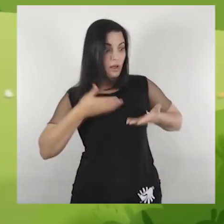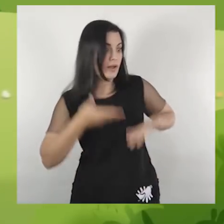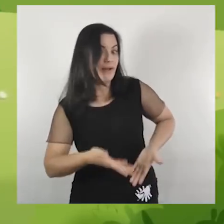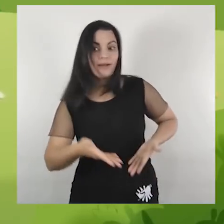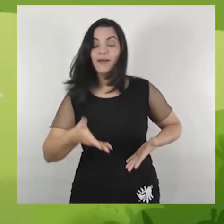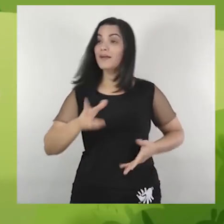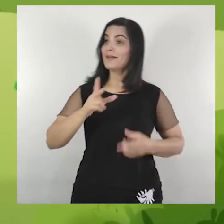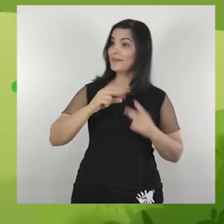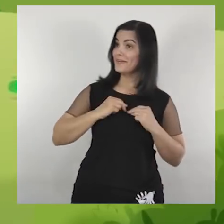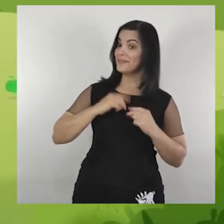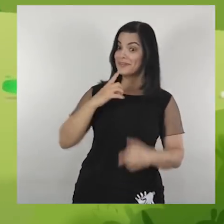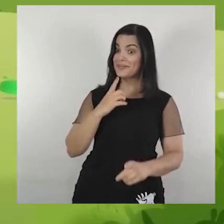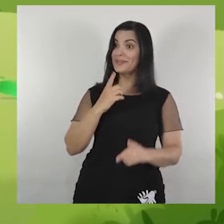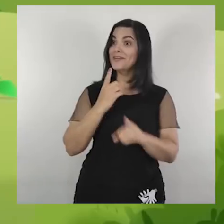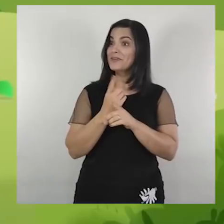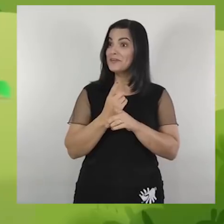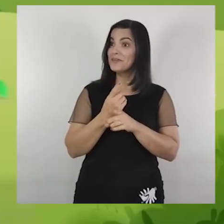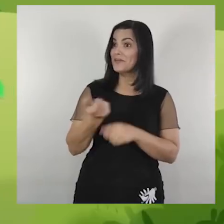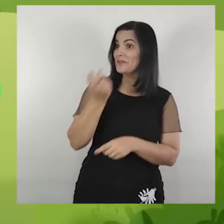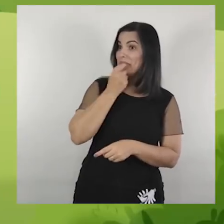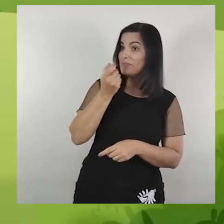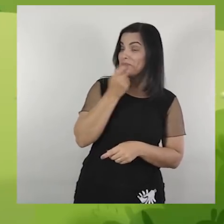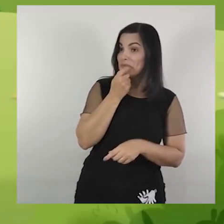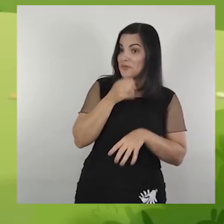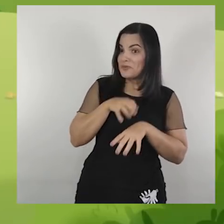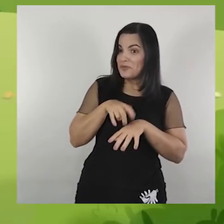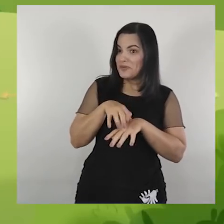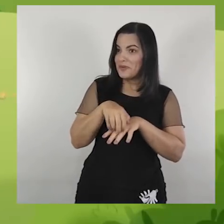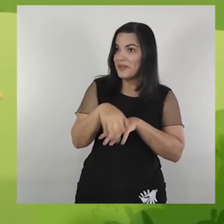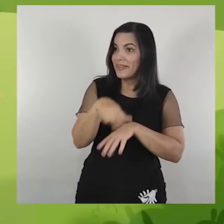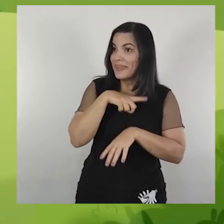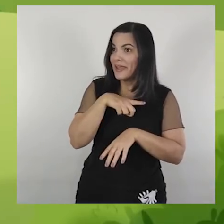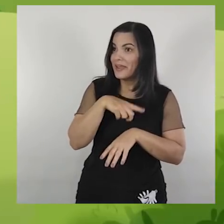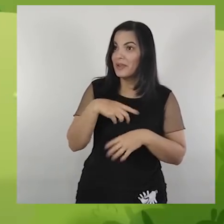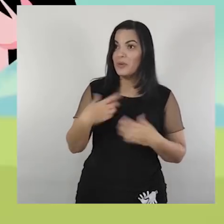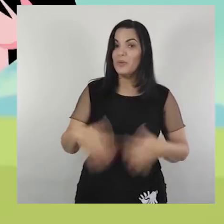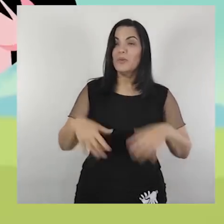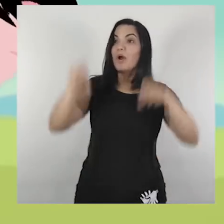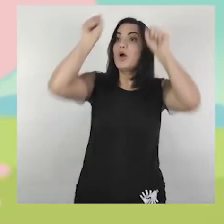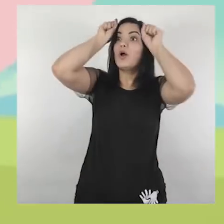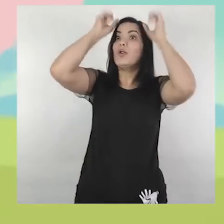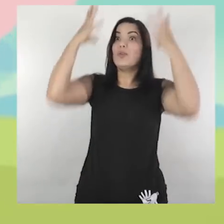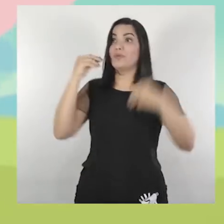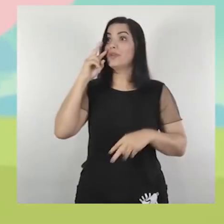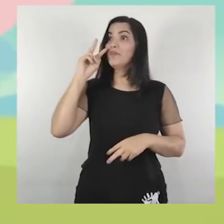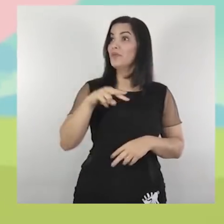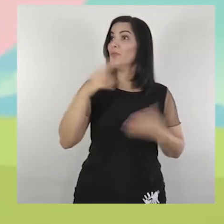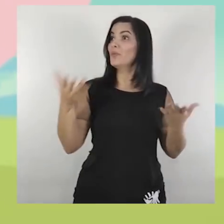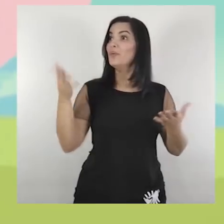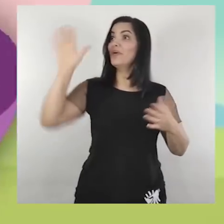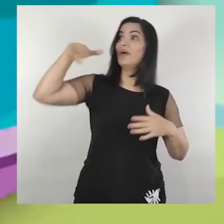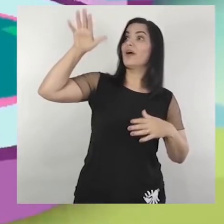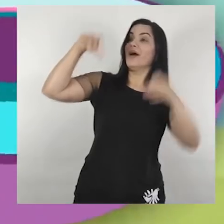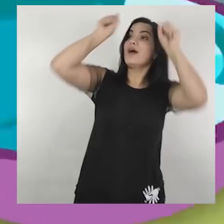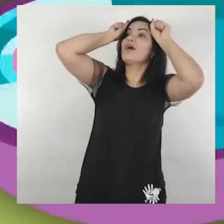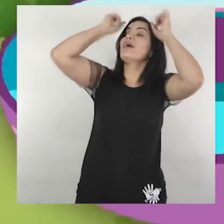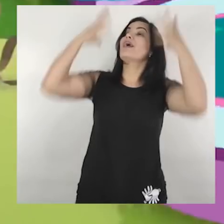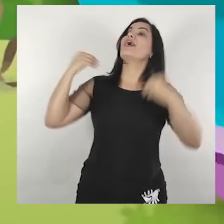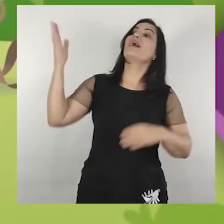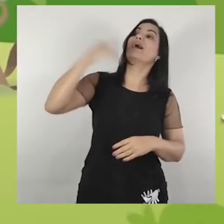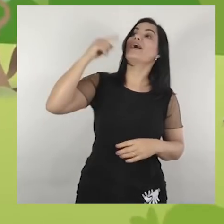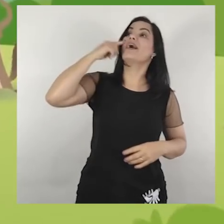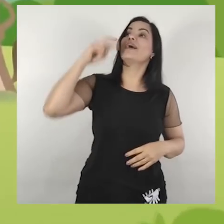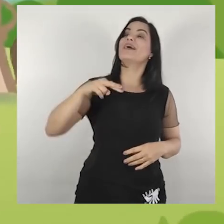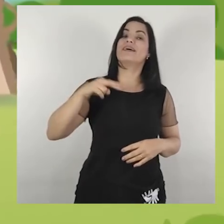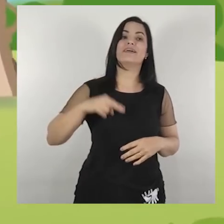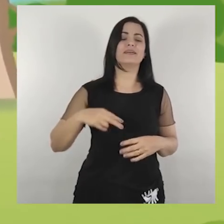Nossa, você achou um biscoito com perninhas. Será que a Luna já viu isso? Luna! Um biscoito